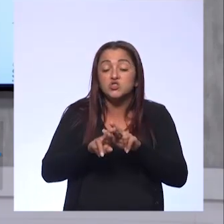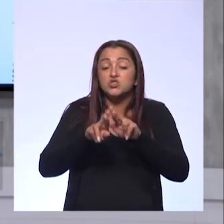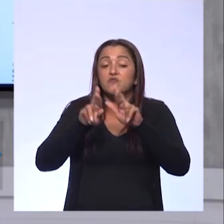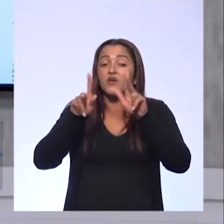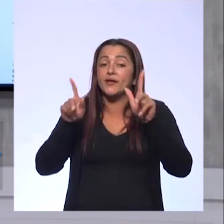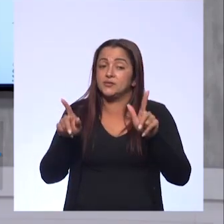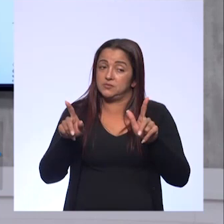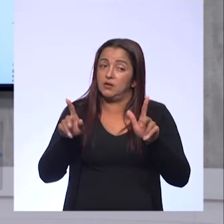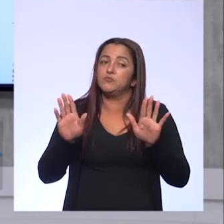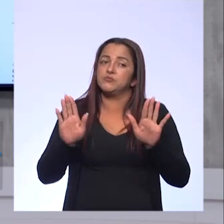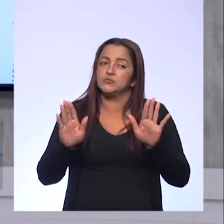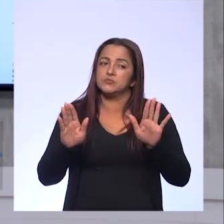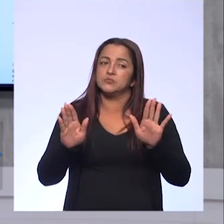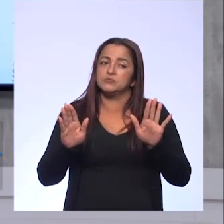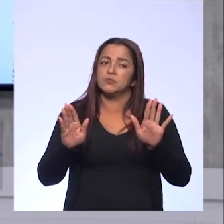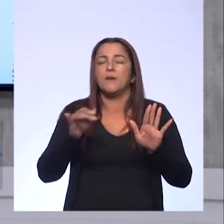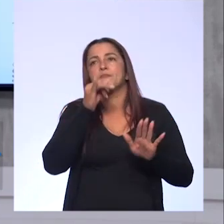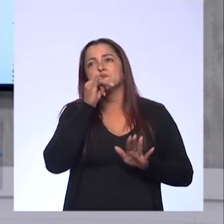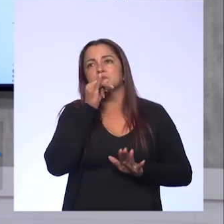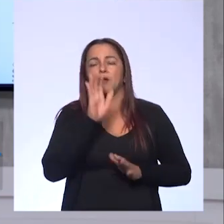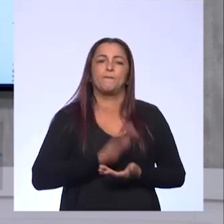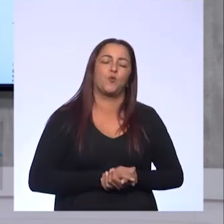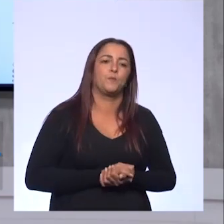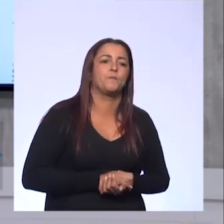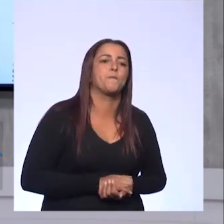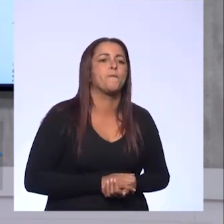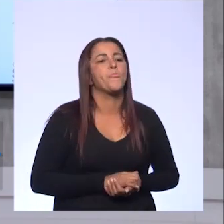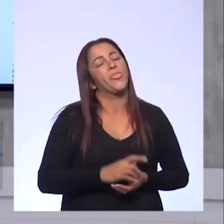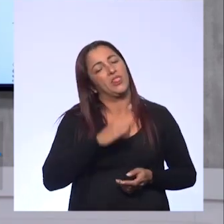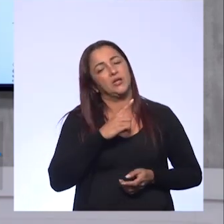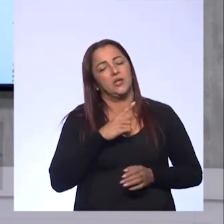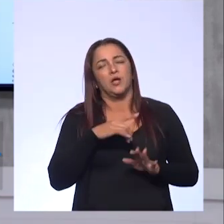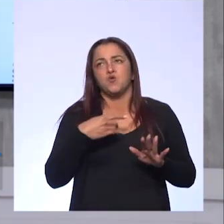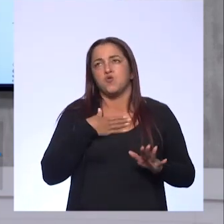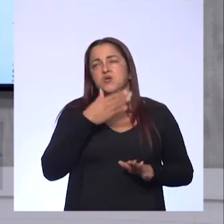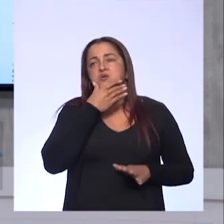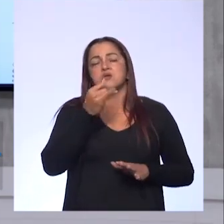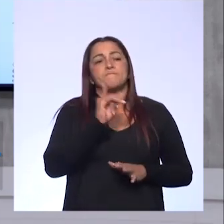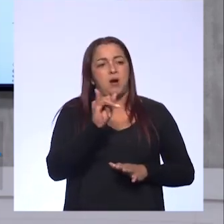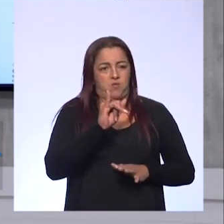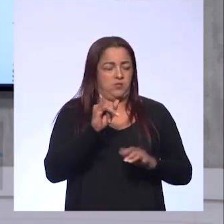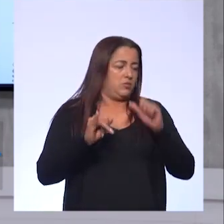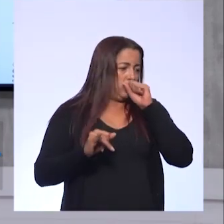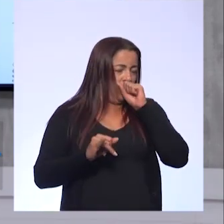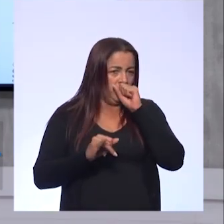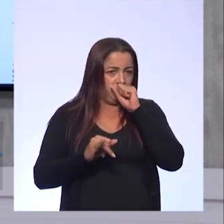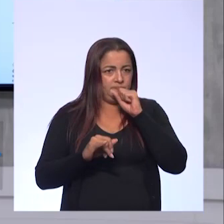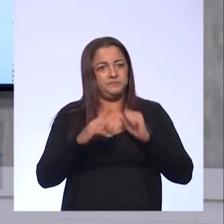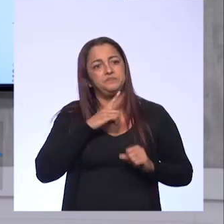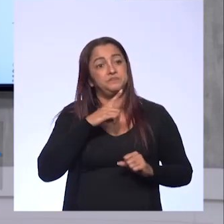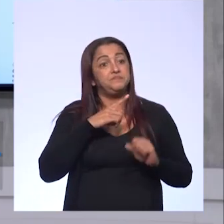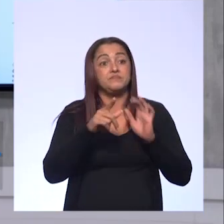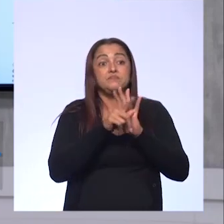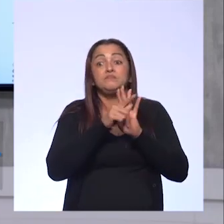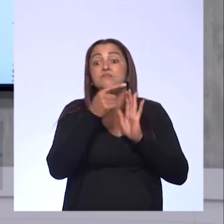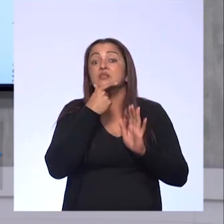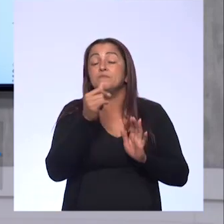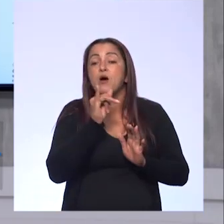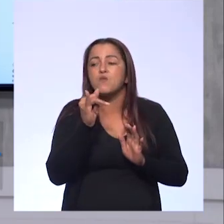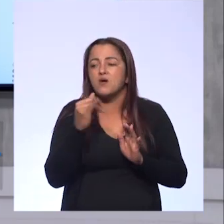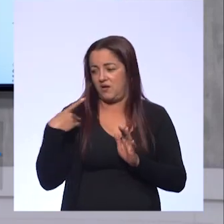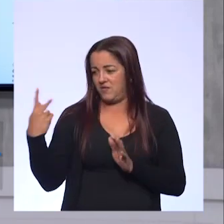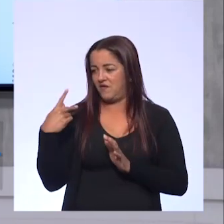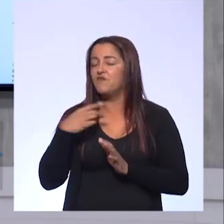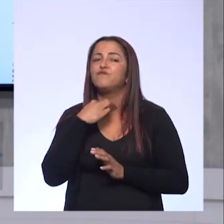o som giotto por exemplo eu tenho um irmão gente dizem que a minha voz é do meu irmão é parecida